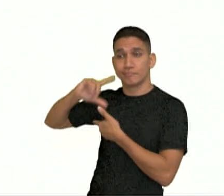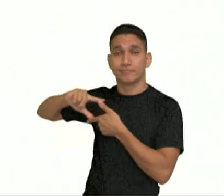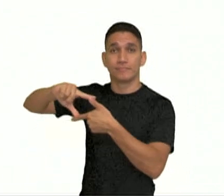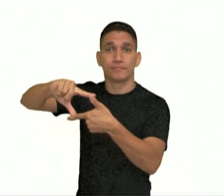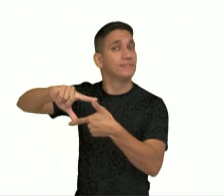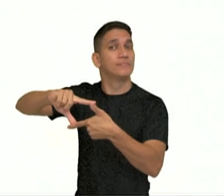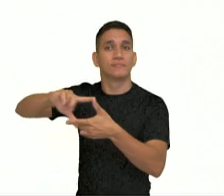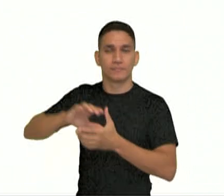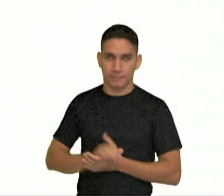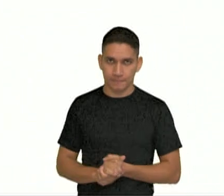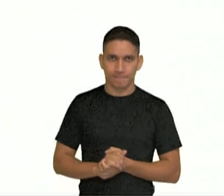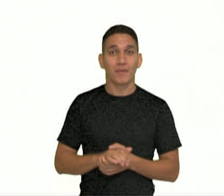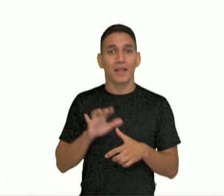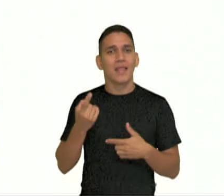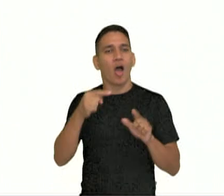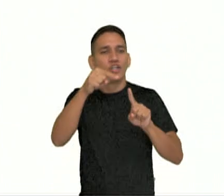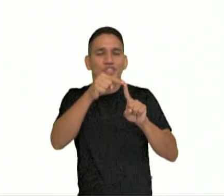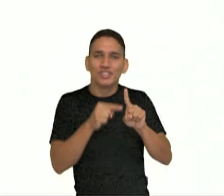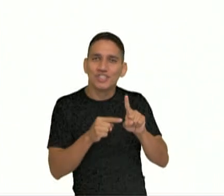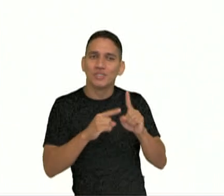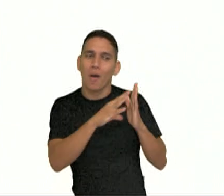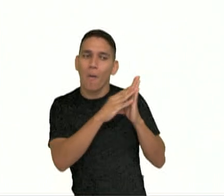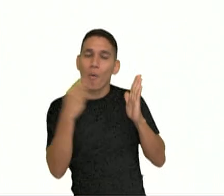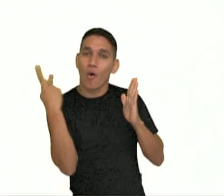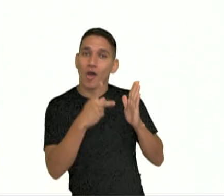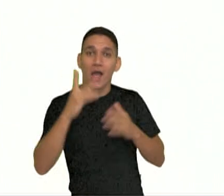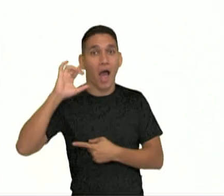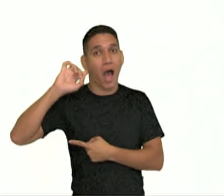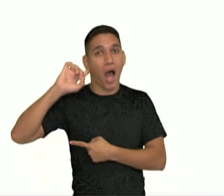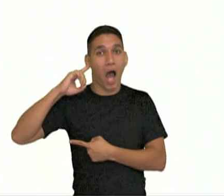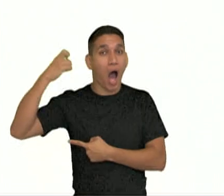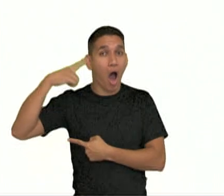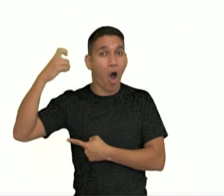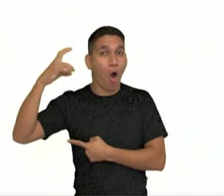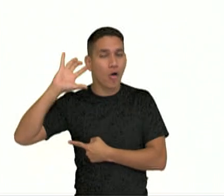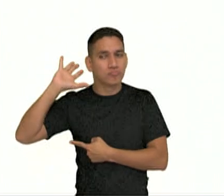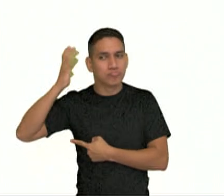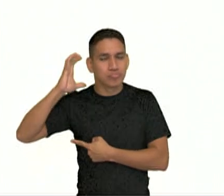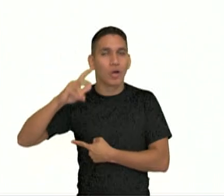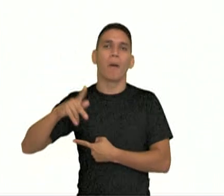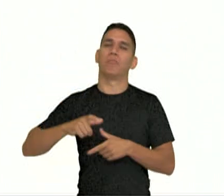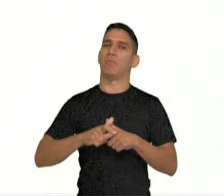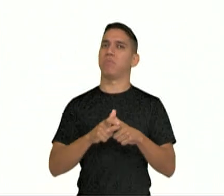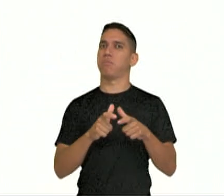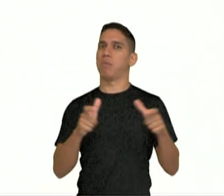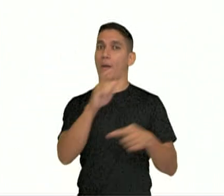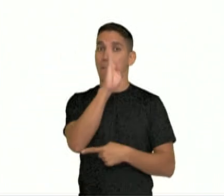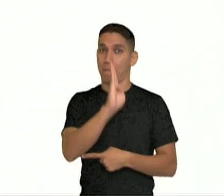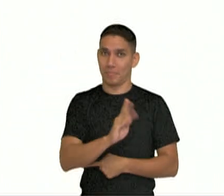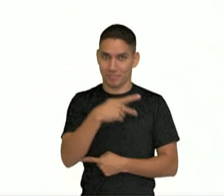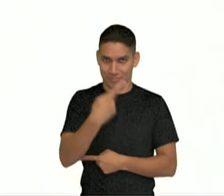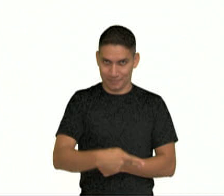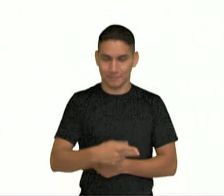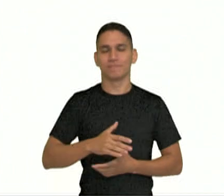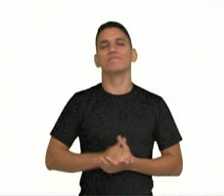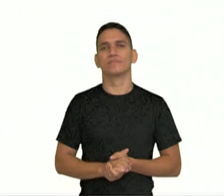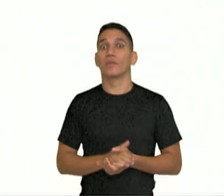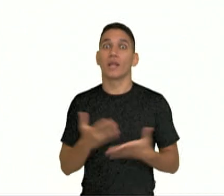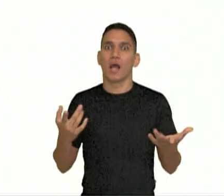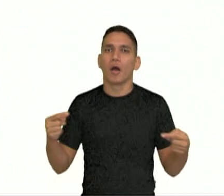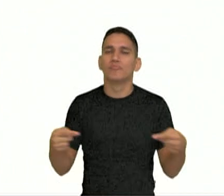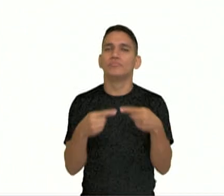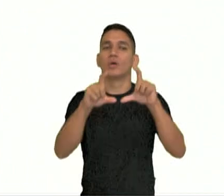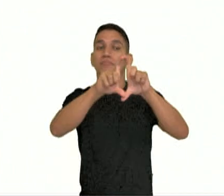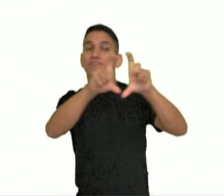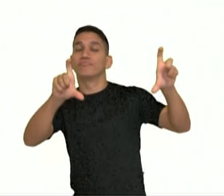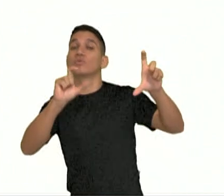tradicionais. Então, esse tipo de formato de áudio está cada vez mais popular no Brasil. Então, segundo o primeiro